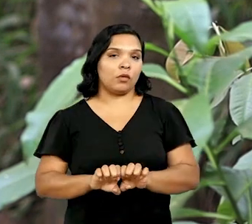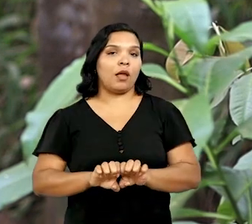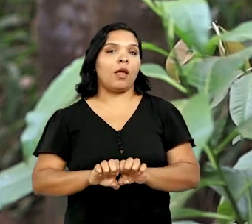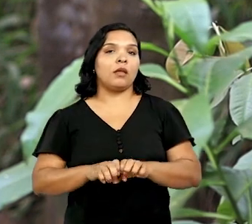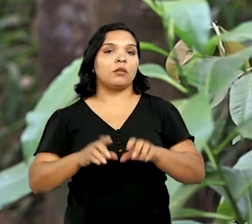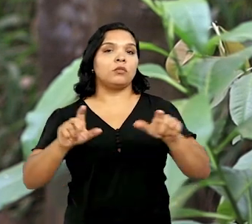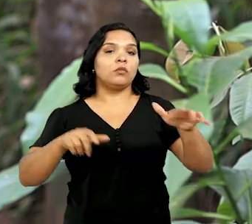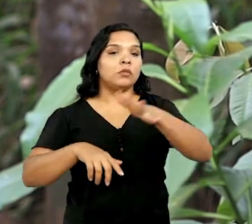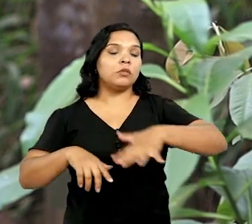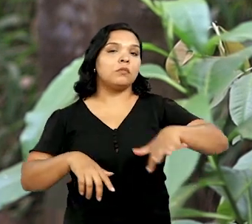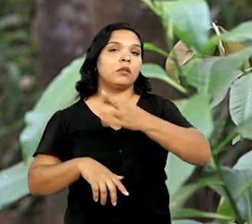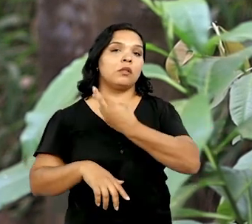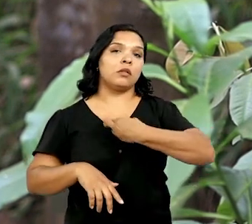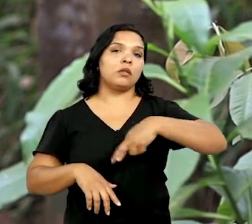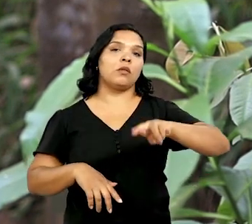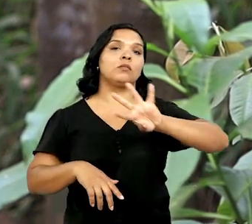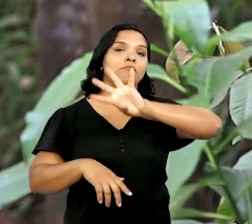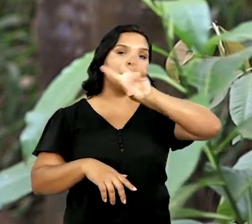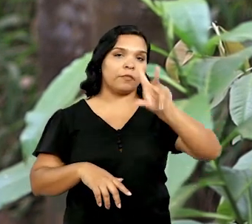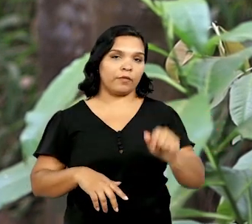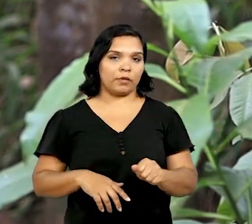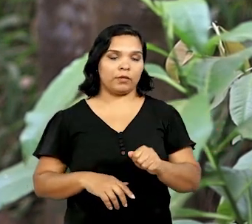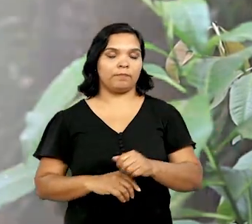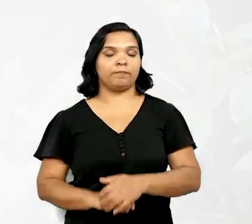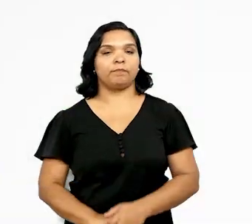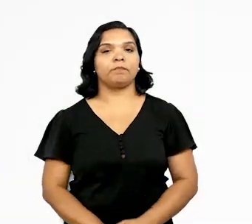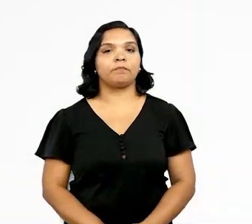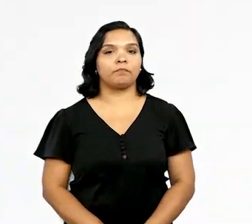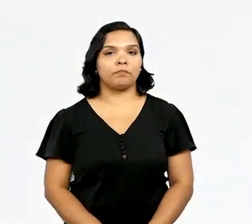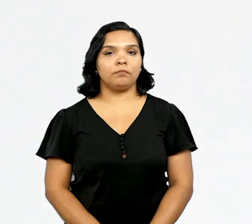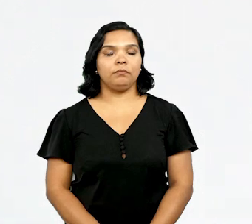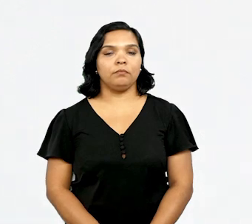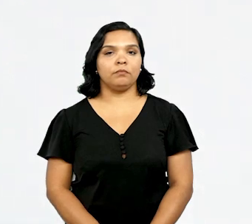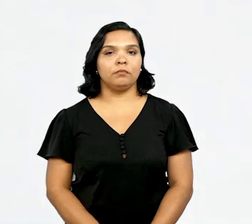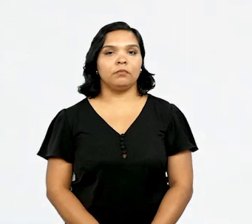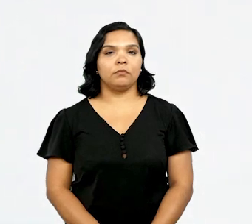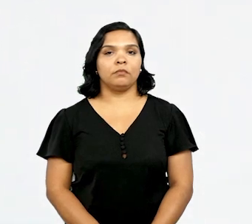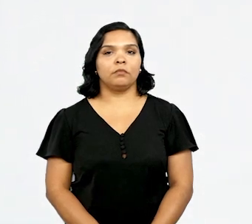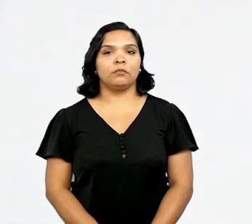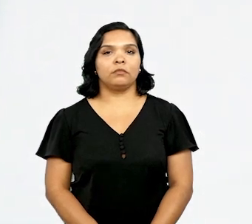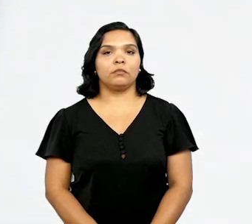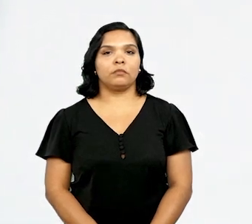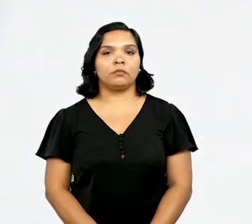dos espaços religiosos de matriz africana. Acompanhe.